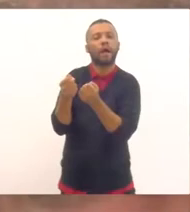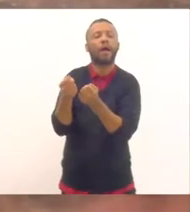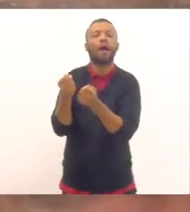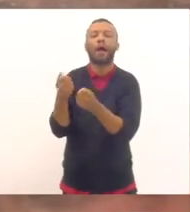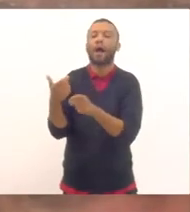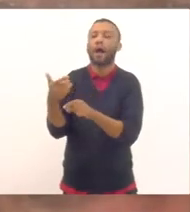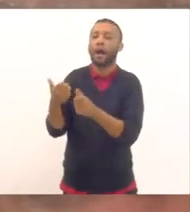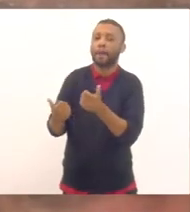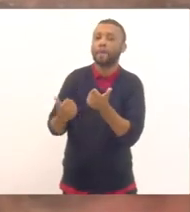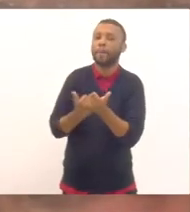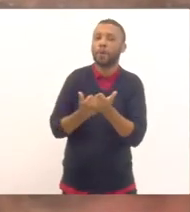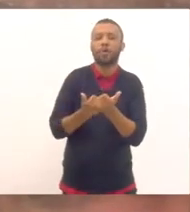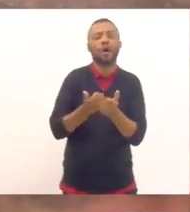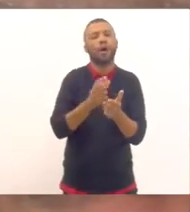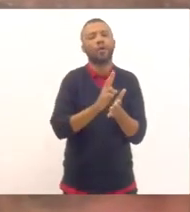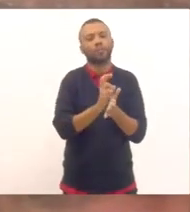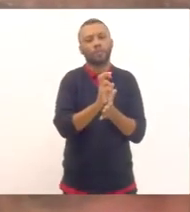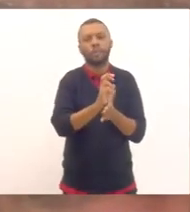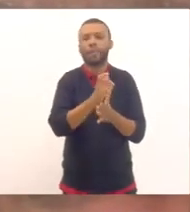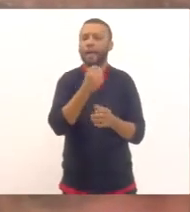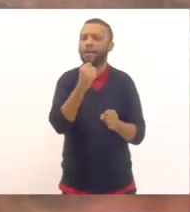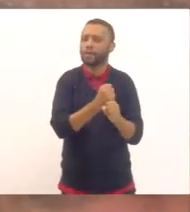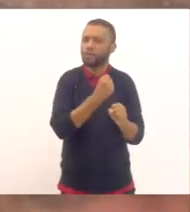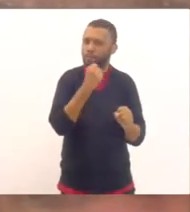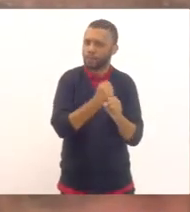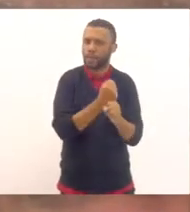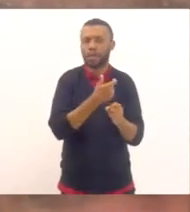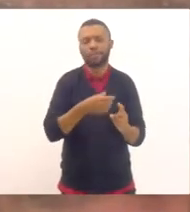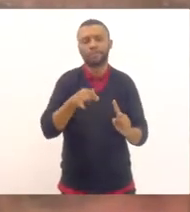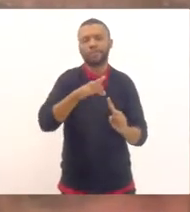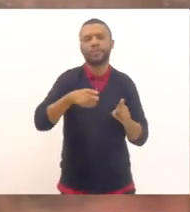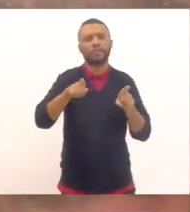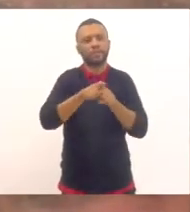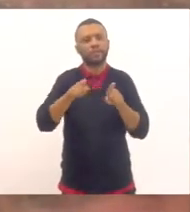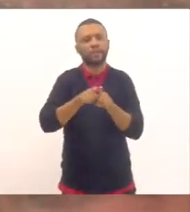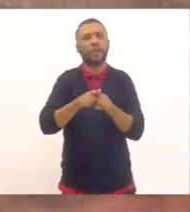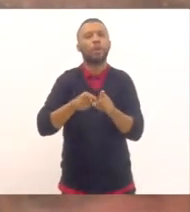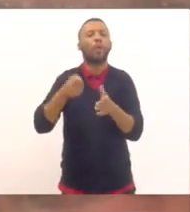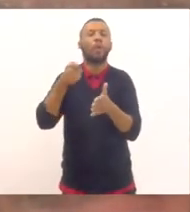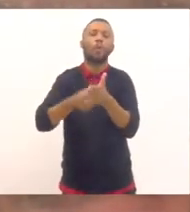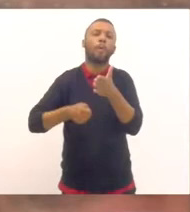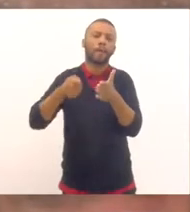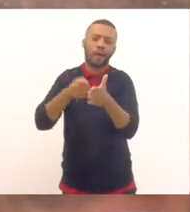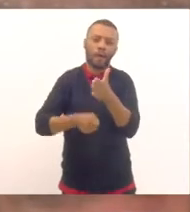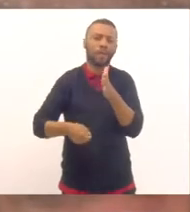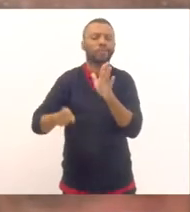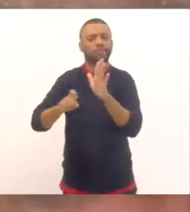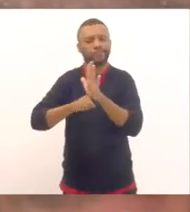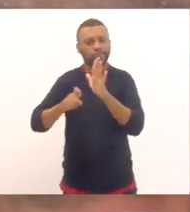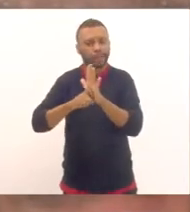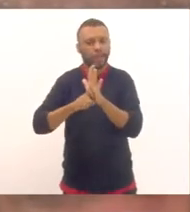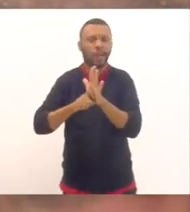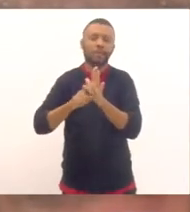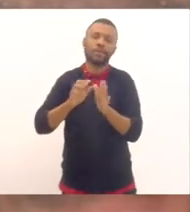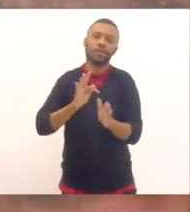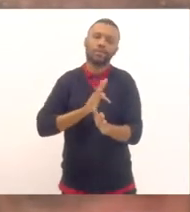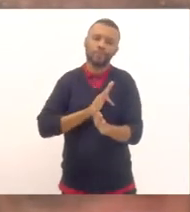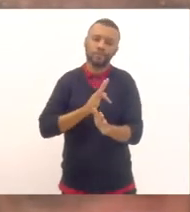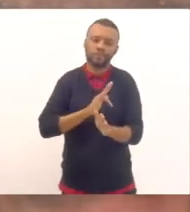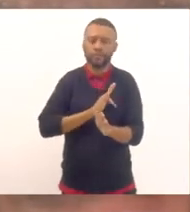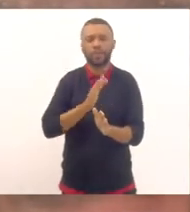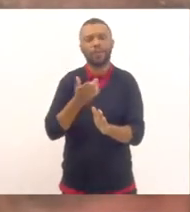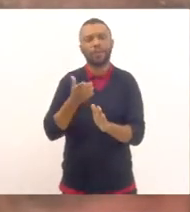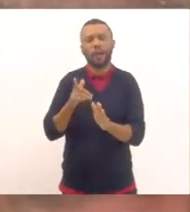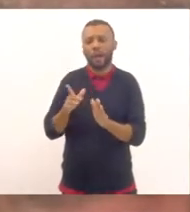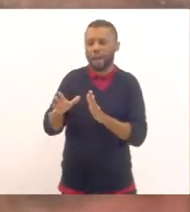para fazer recuperação de alguma estação como também o combate ao narcotráfico como também foi apreendido ali pistola drogas e tudo